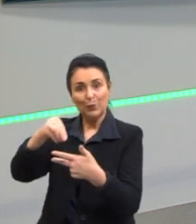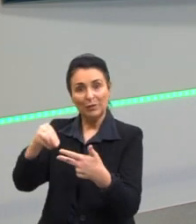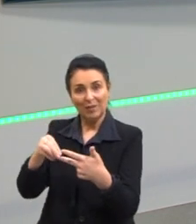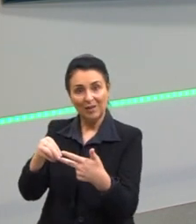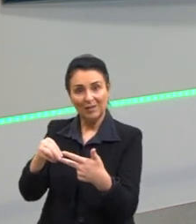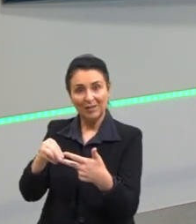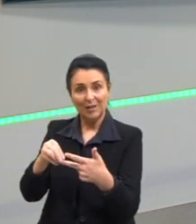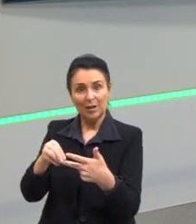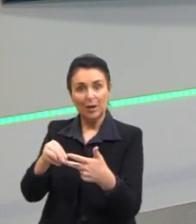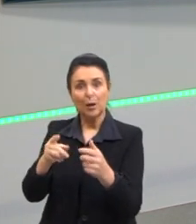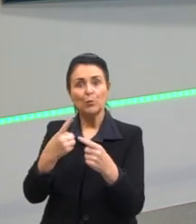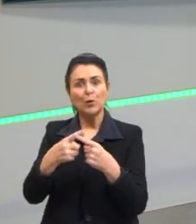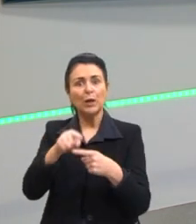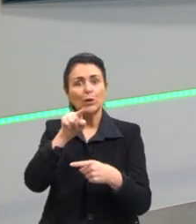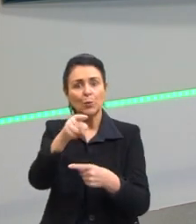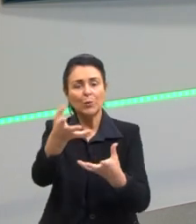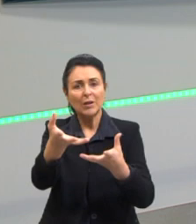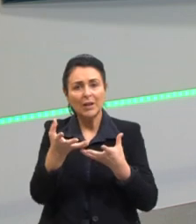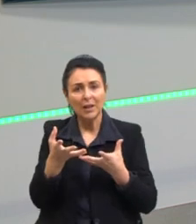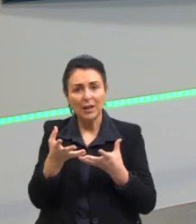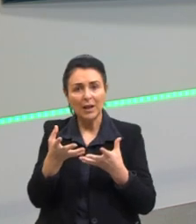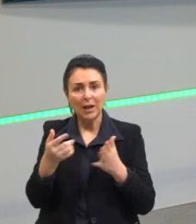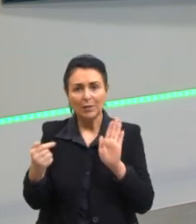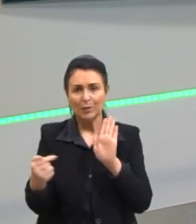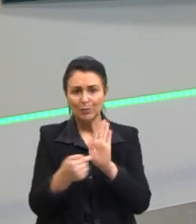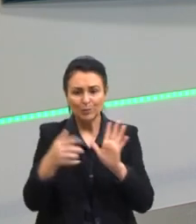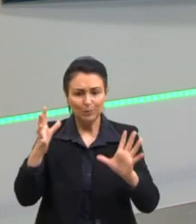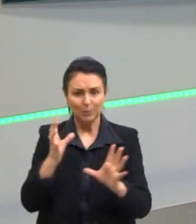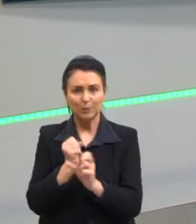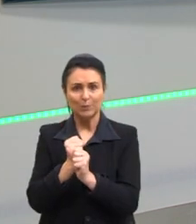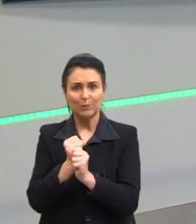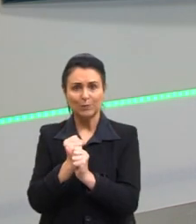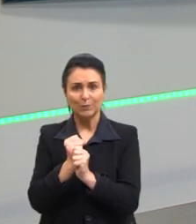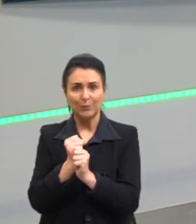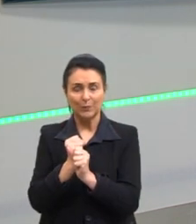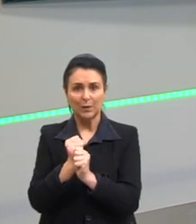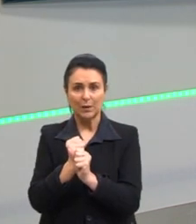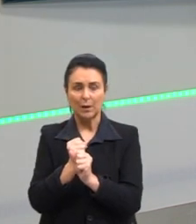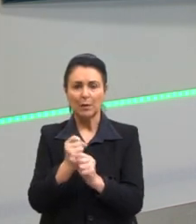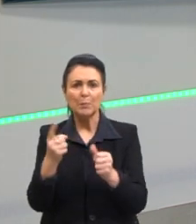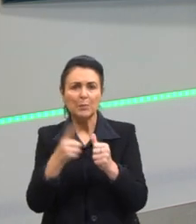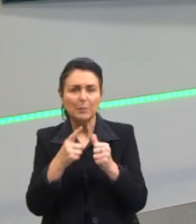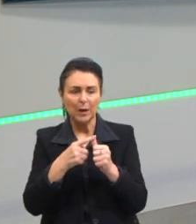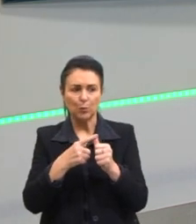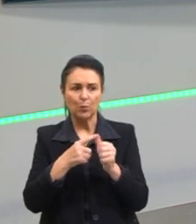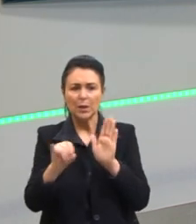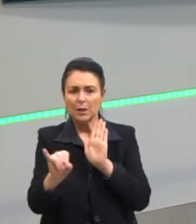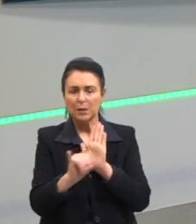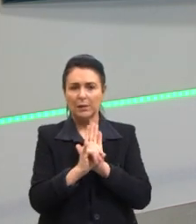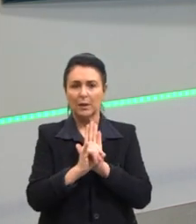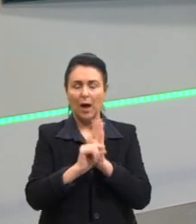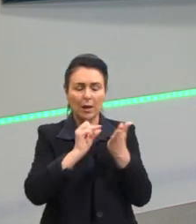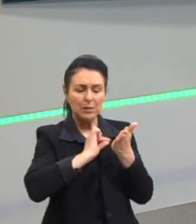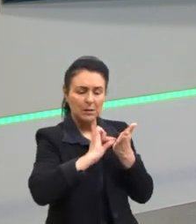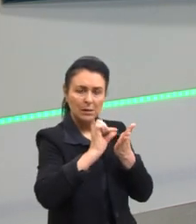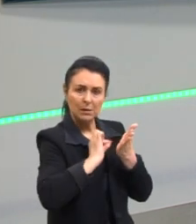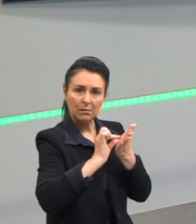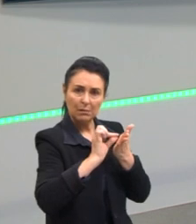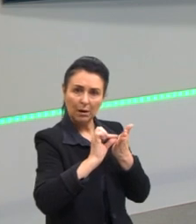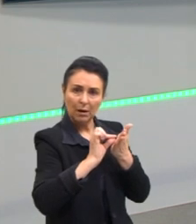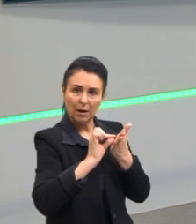e para tirar tua nota 1000 que que a gente faz a gente identifica os conectores destaca eles